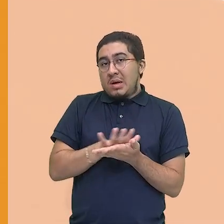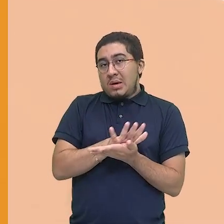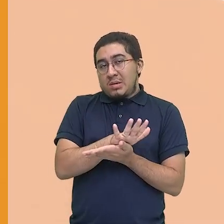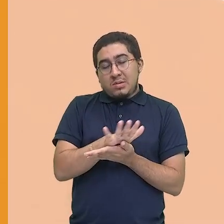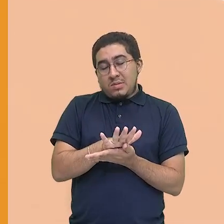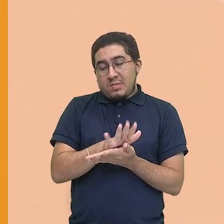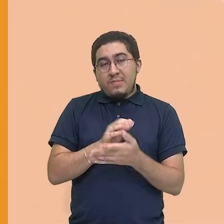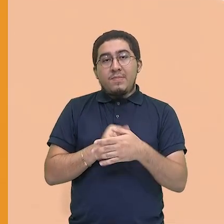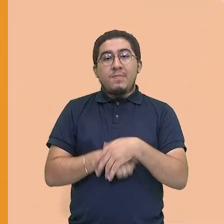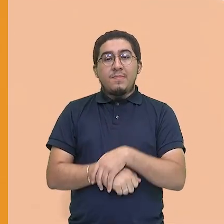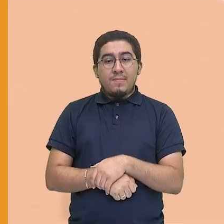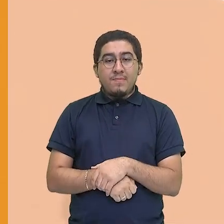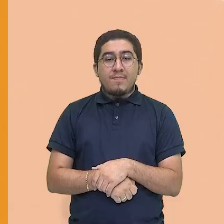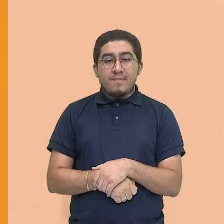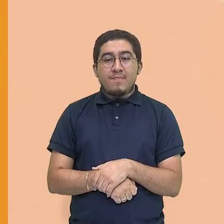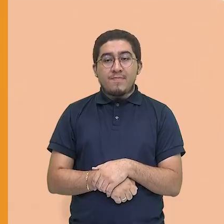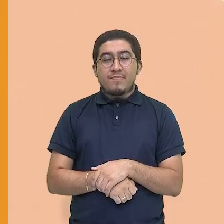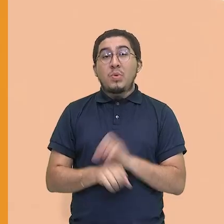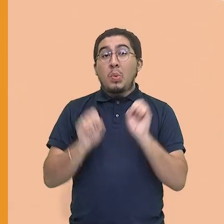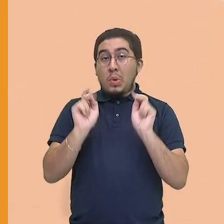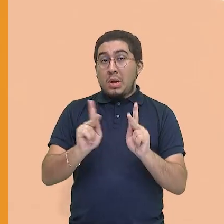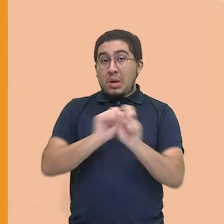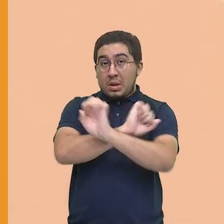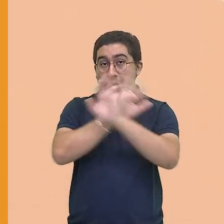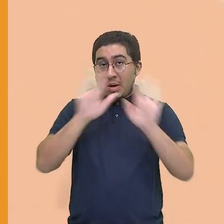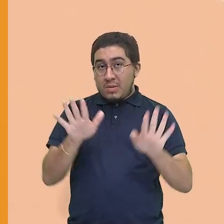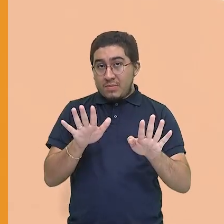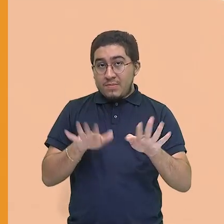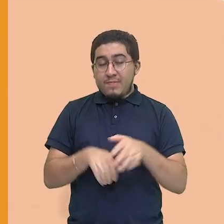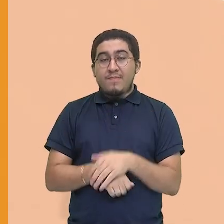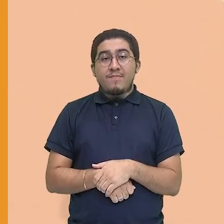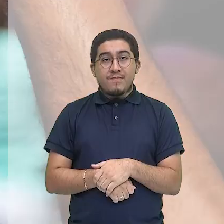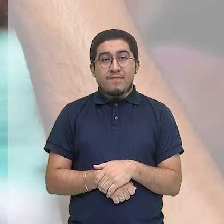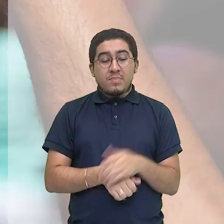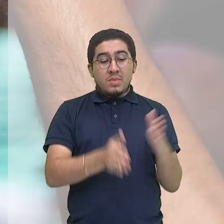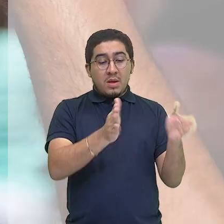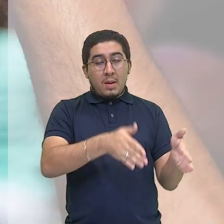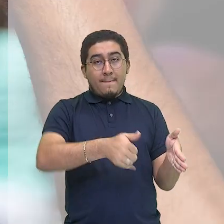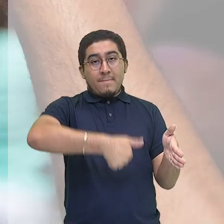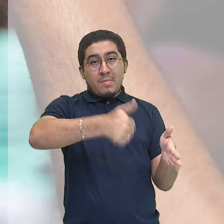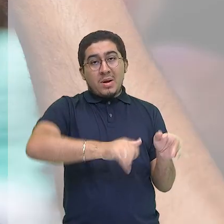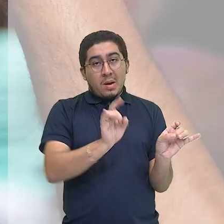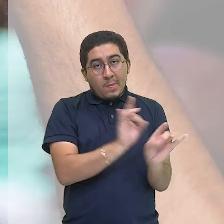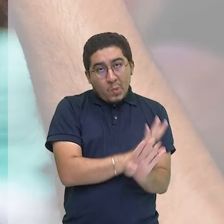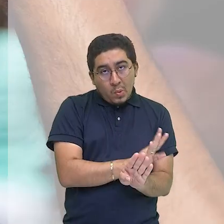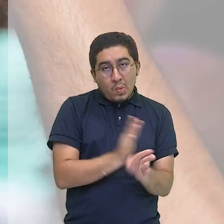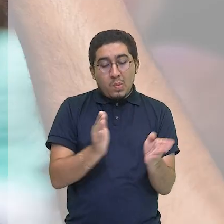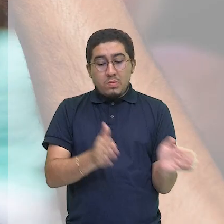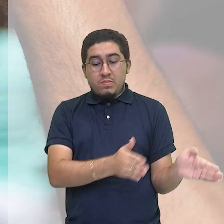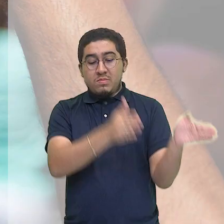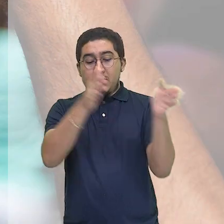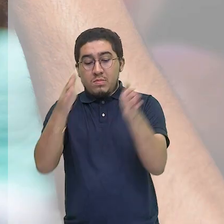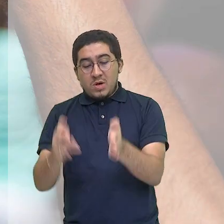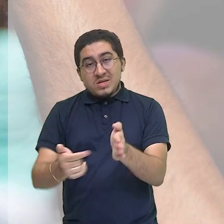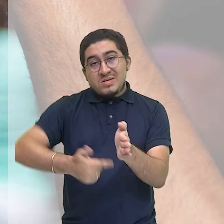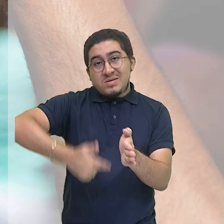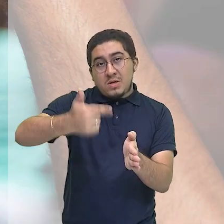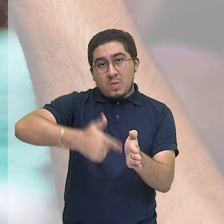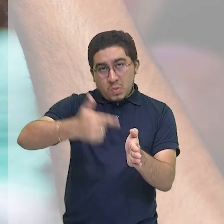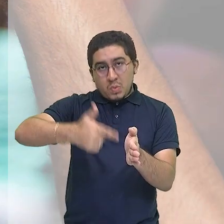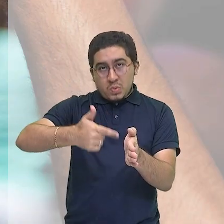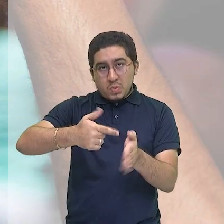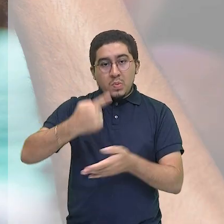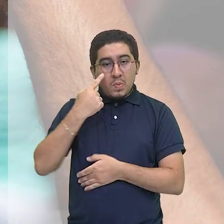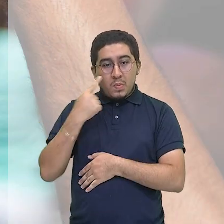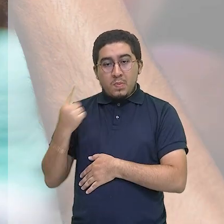processo político. Ok? Tá claro? Então vamos para o nível 2, de acordo com o autor